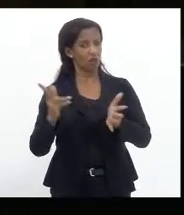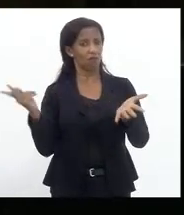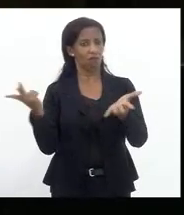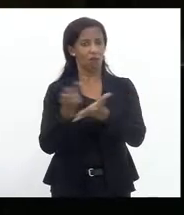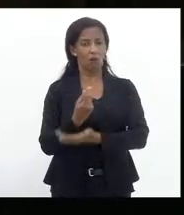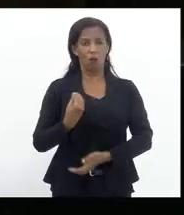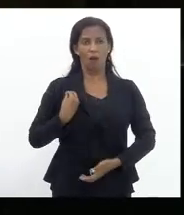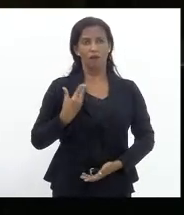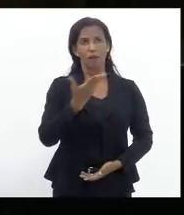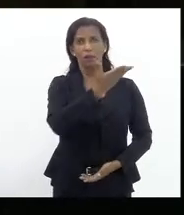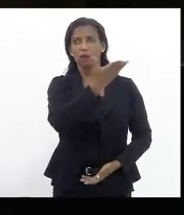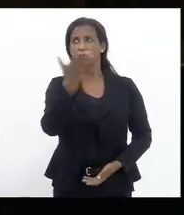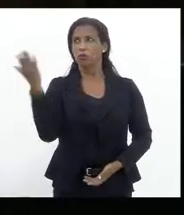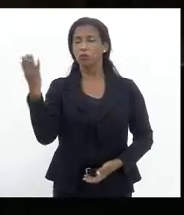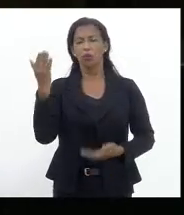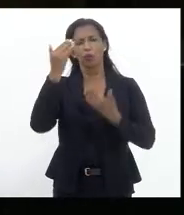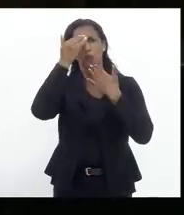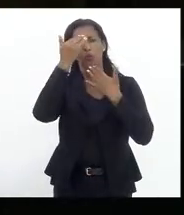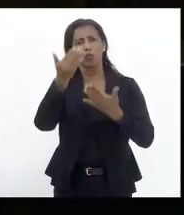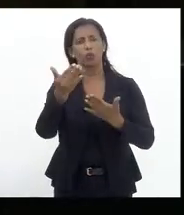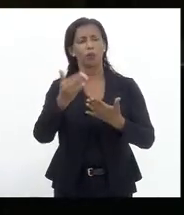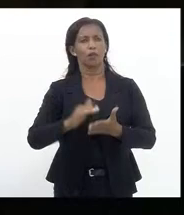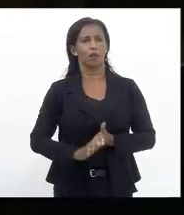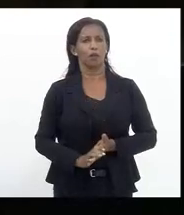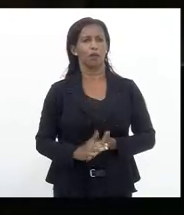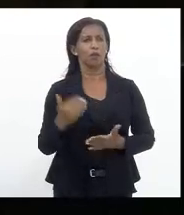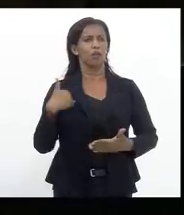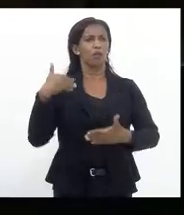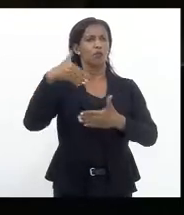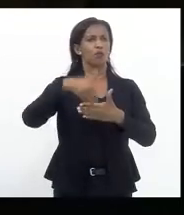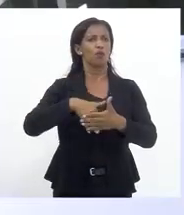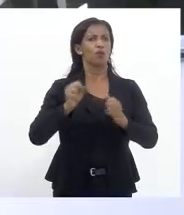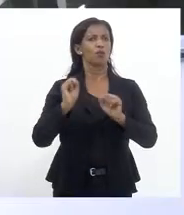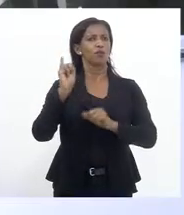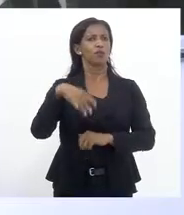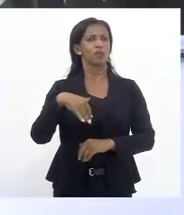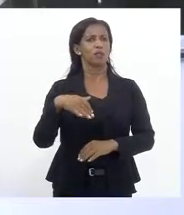a vida dos senhores e senhoras. Muito obrigado, e obviamente eu voto sim ao projeto.